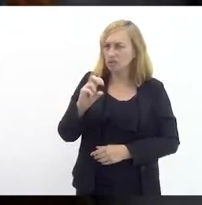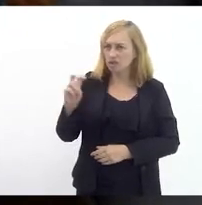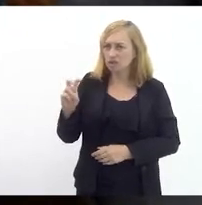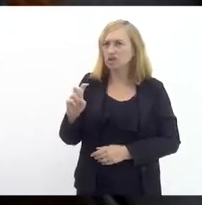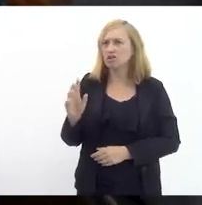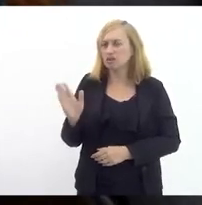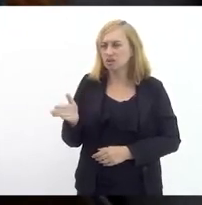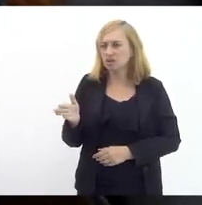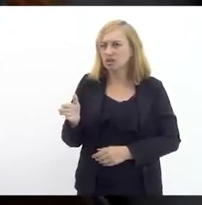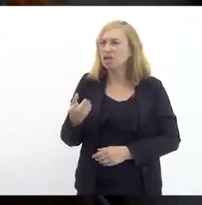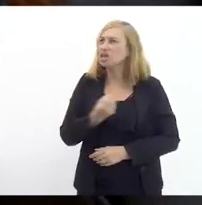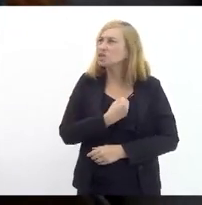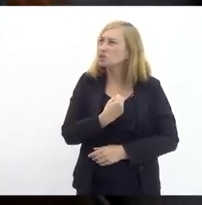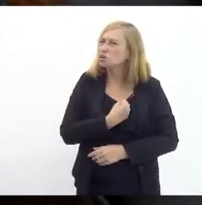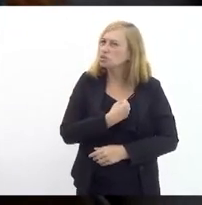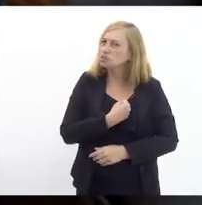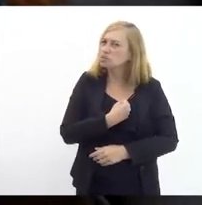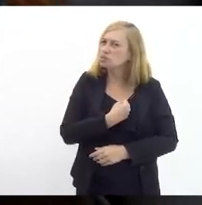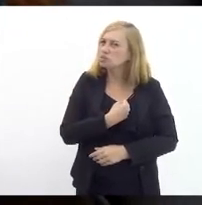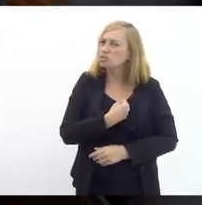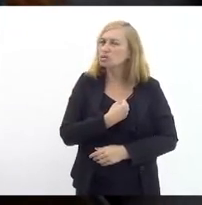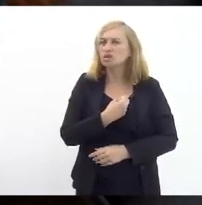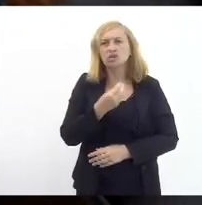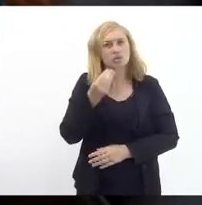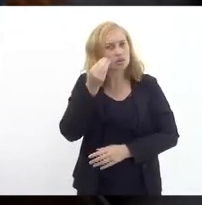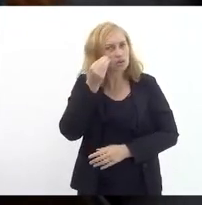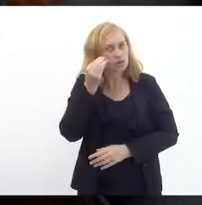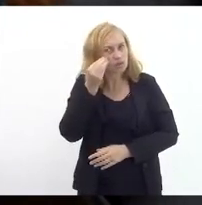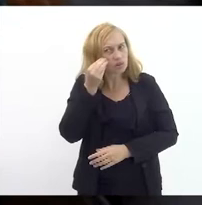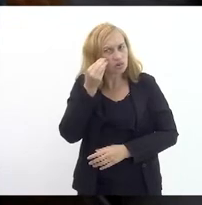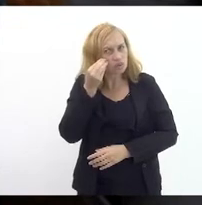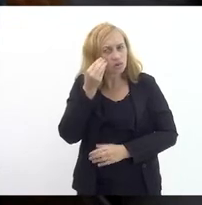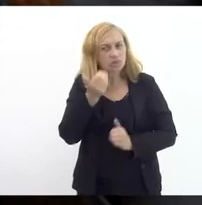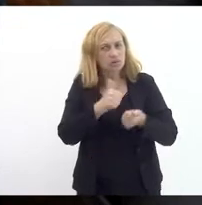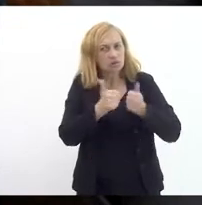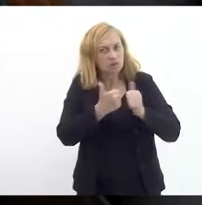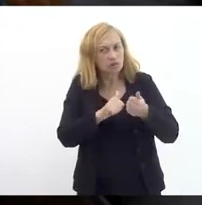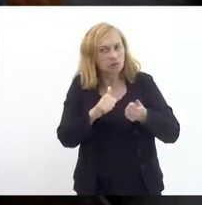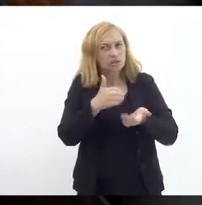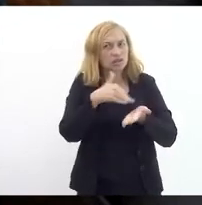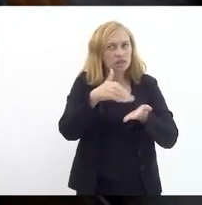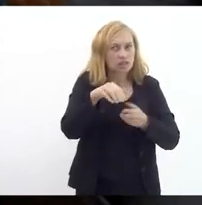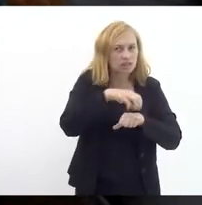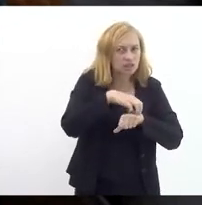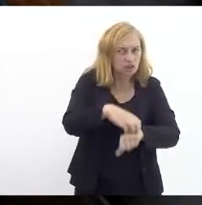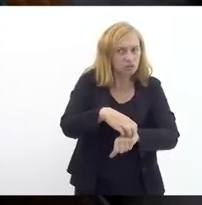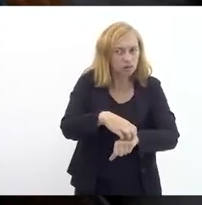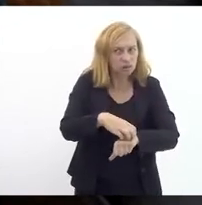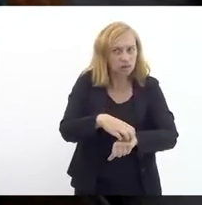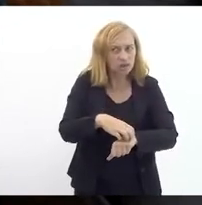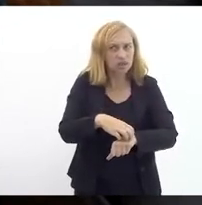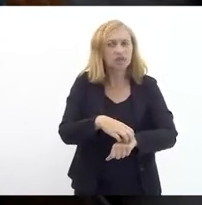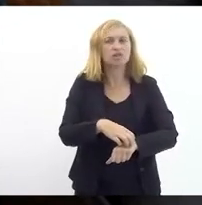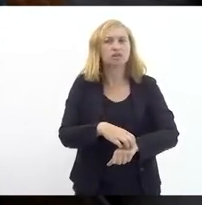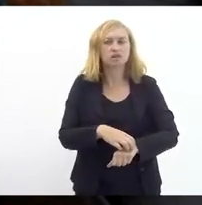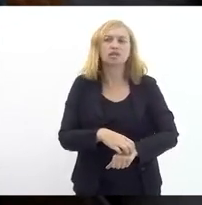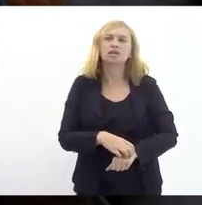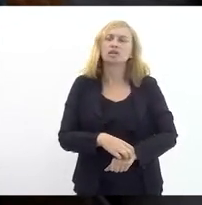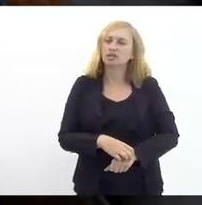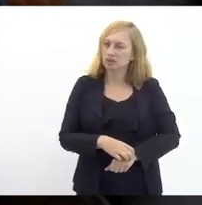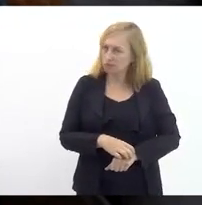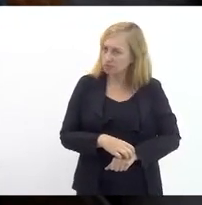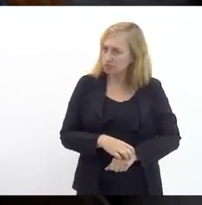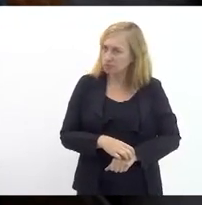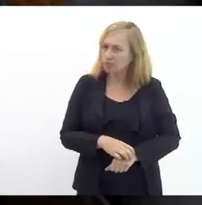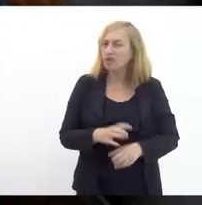1.495. Isso. E esse número ele tem que ser atestado, avalizado ou não pela Secretaria de Transporte. Ah, pela CETRANS. Pela Secretaria de Transporte, pela